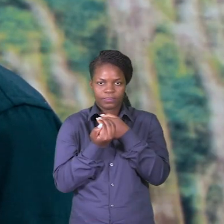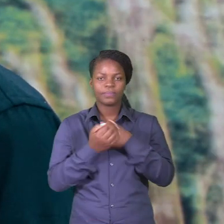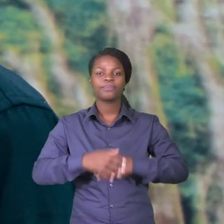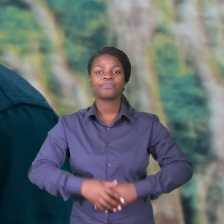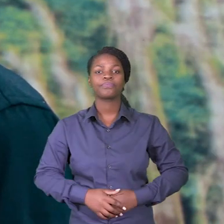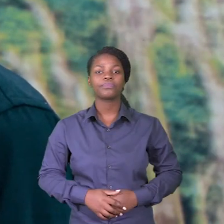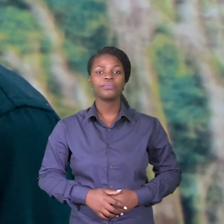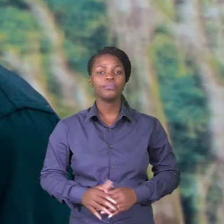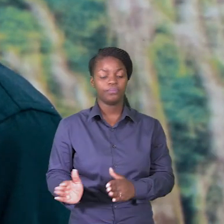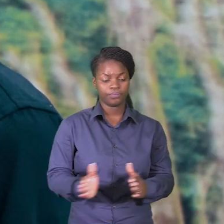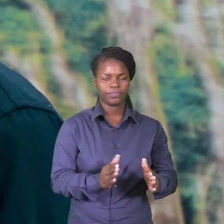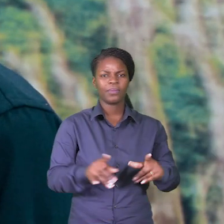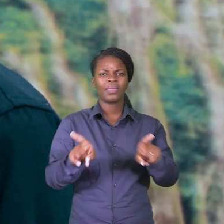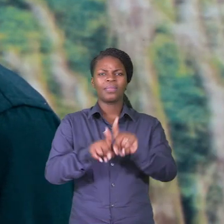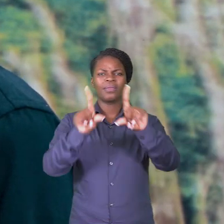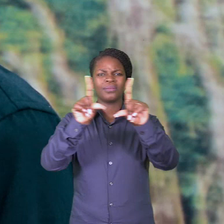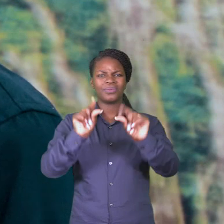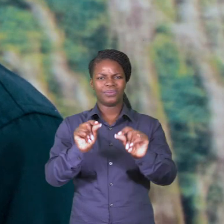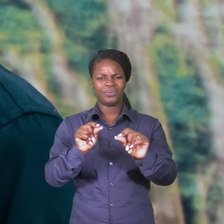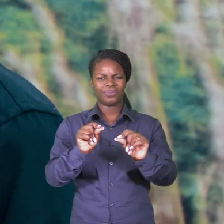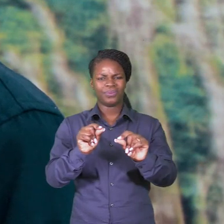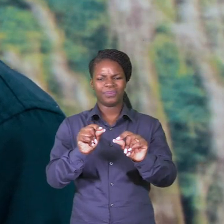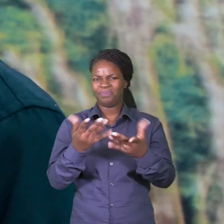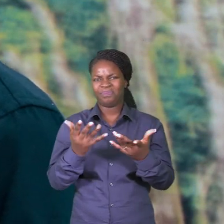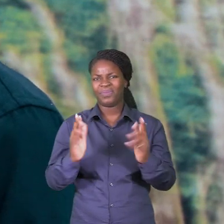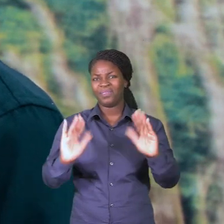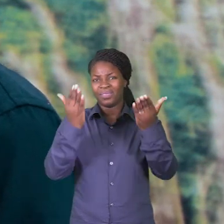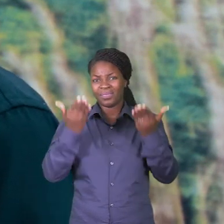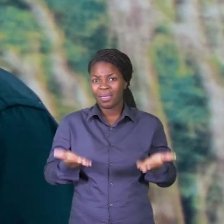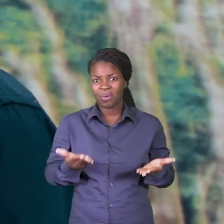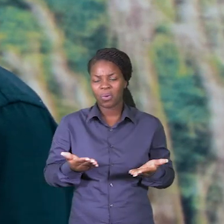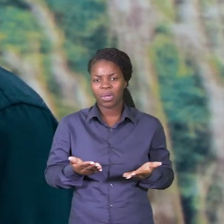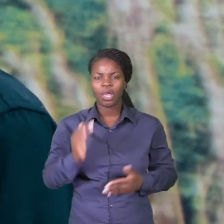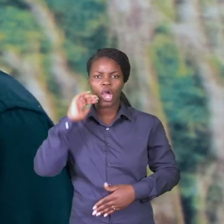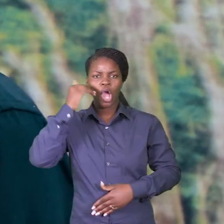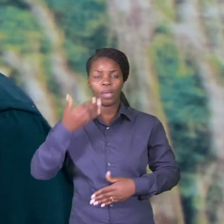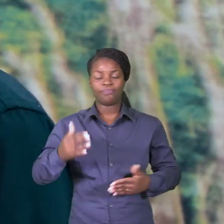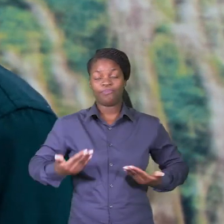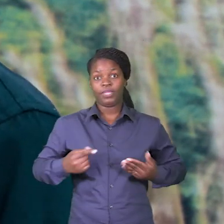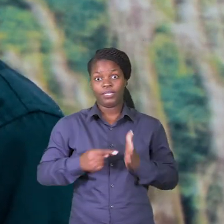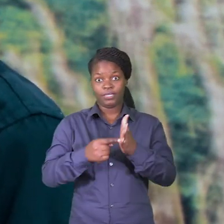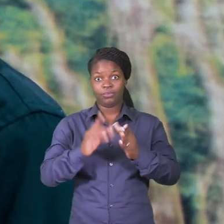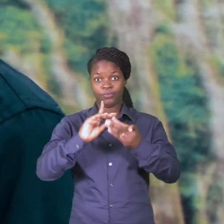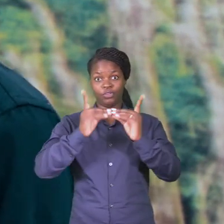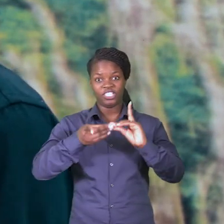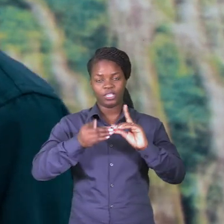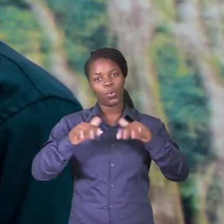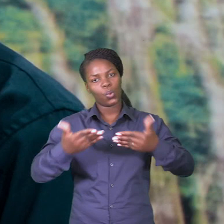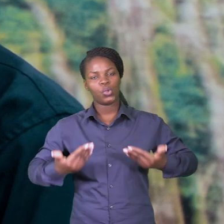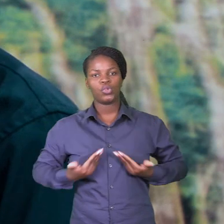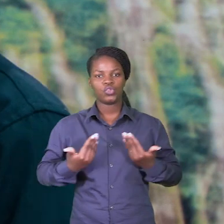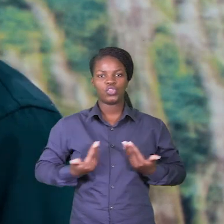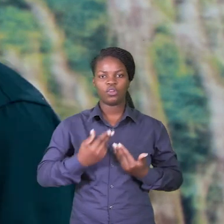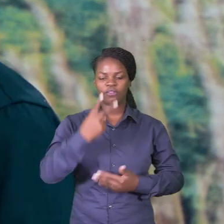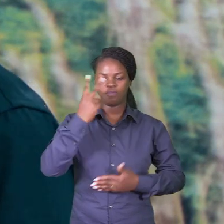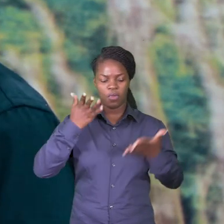algum momento também a questão e do desenvolvimento dos jovens adolescentes hoje em dia acabam levando essa questão do assédio sexual não como assédio sexual mas sim como apira porque sou